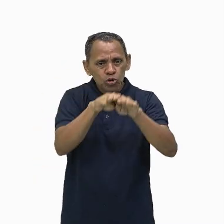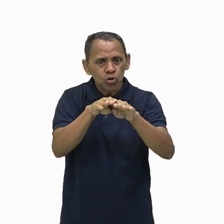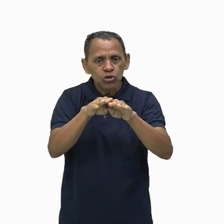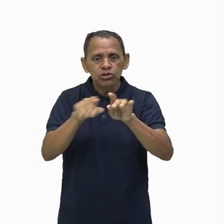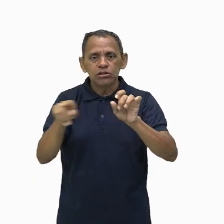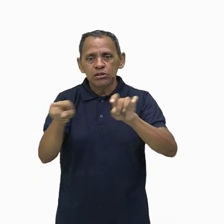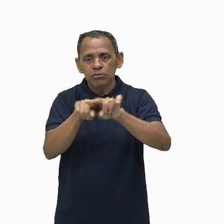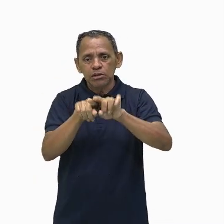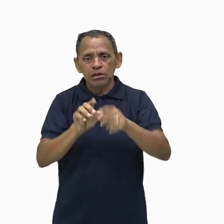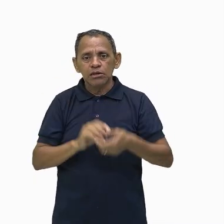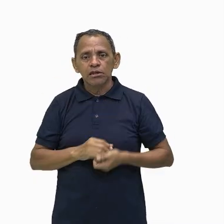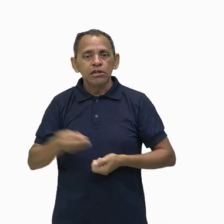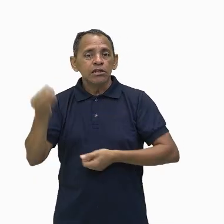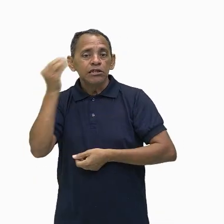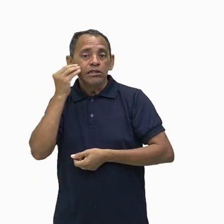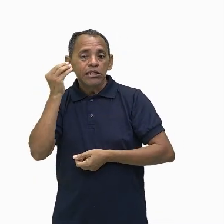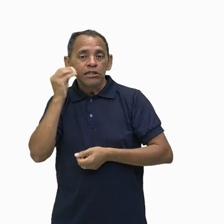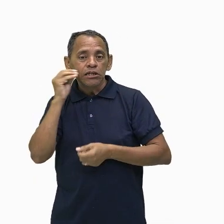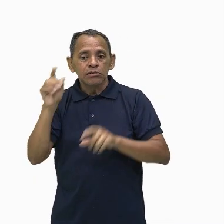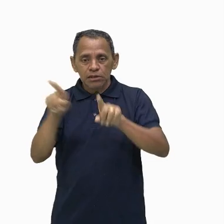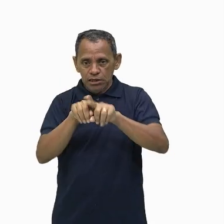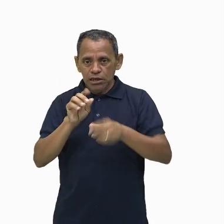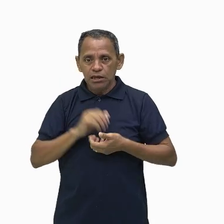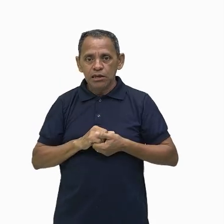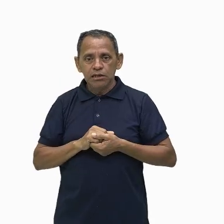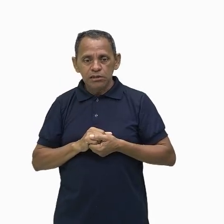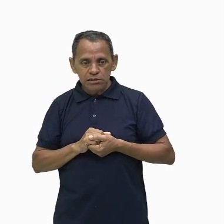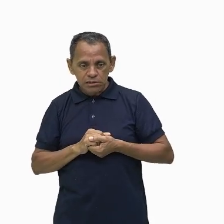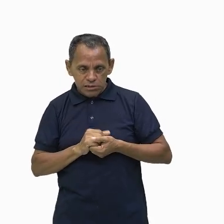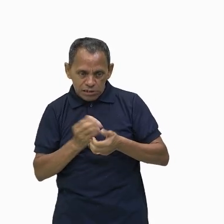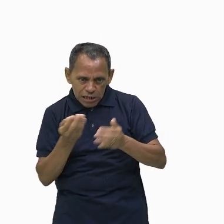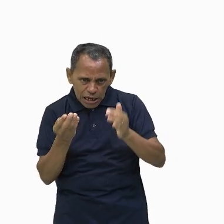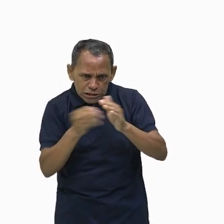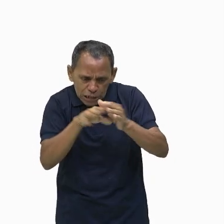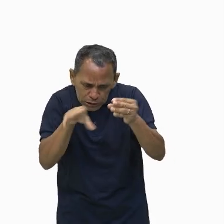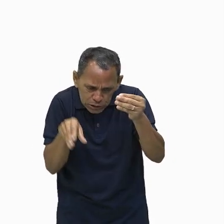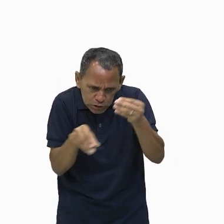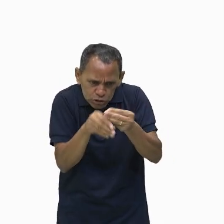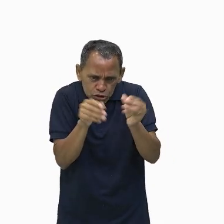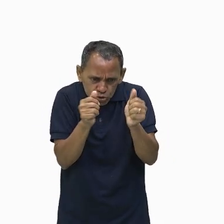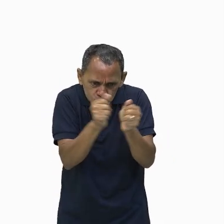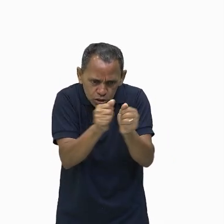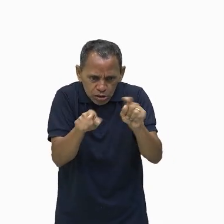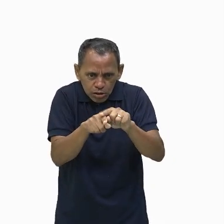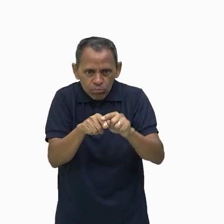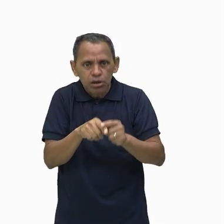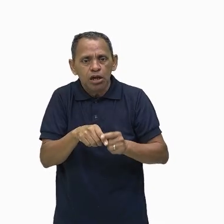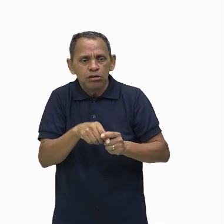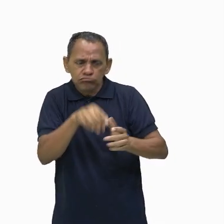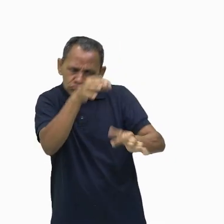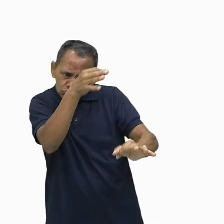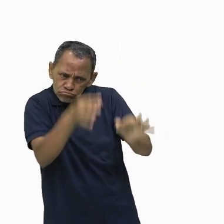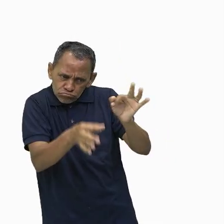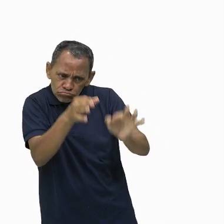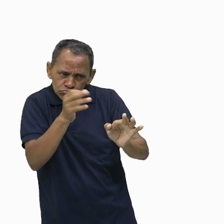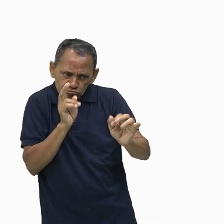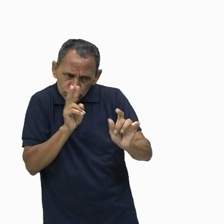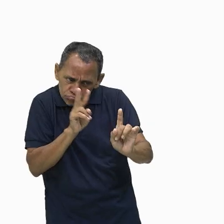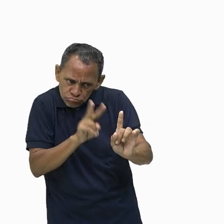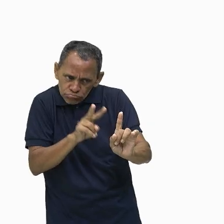se encaixar, quando não julgando a um olhar que talvez não